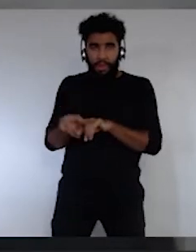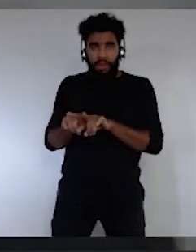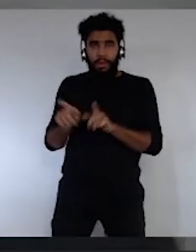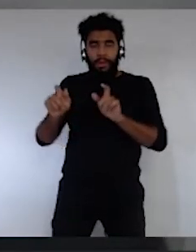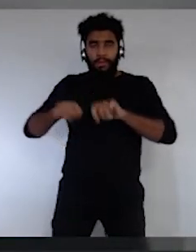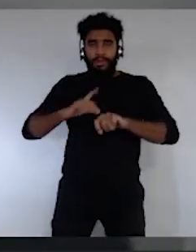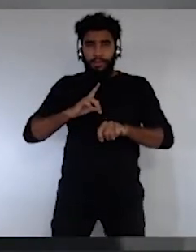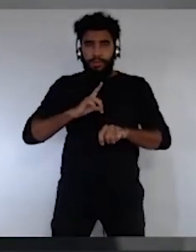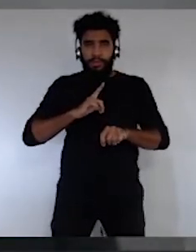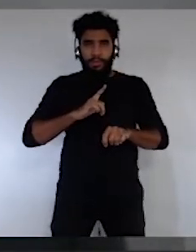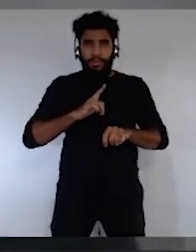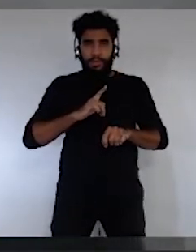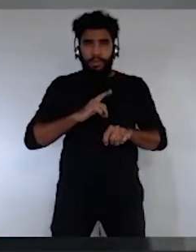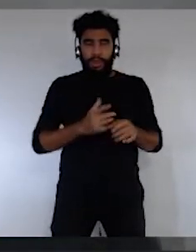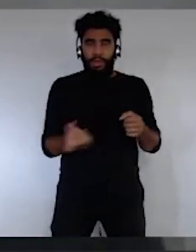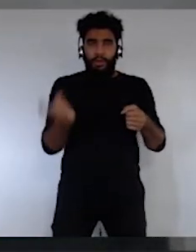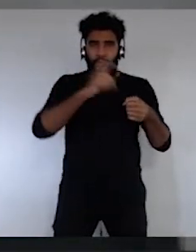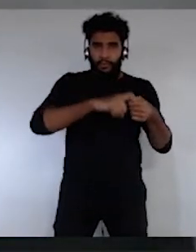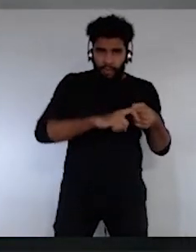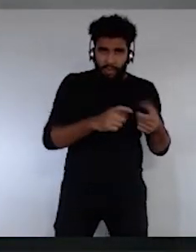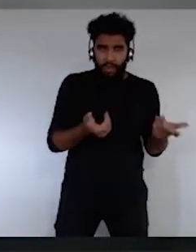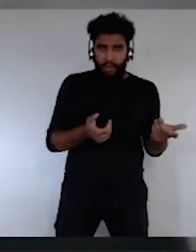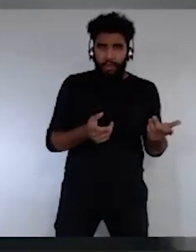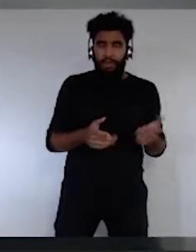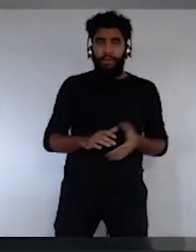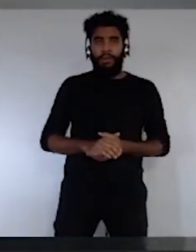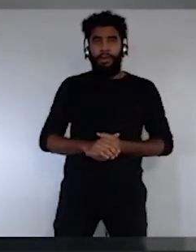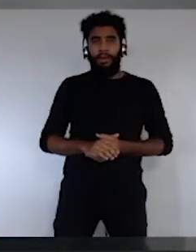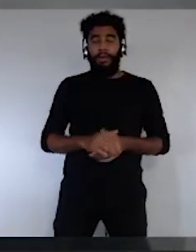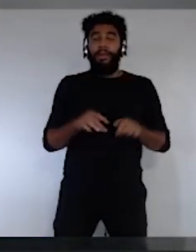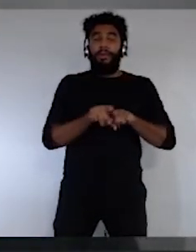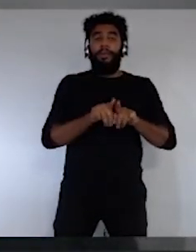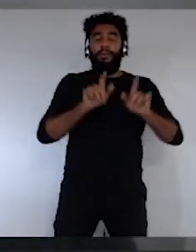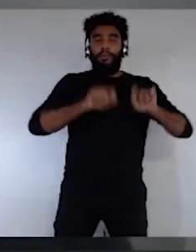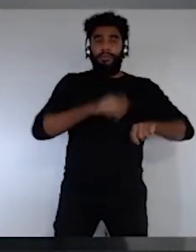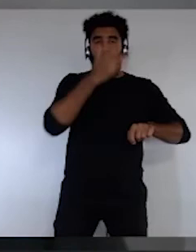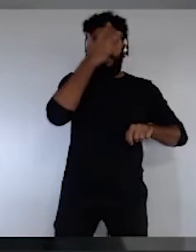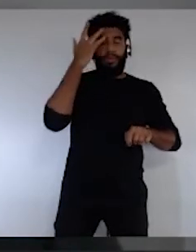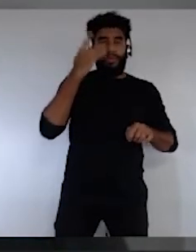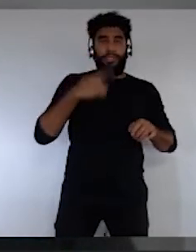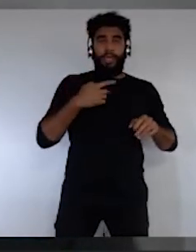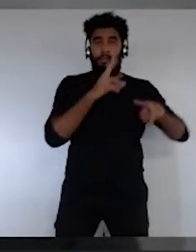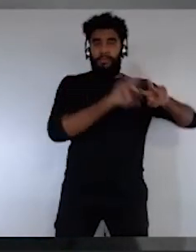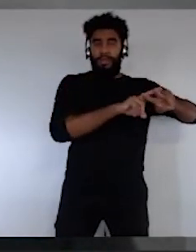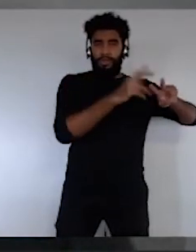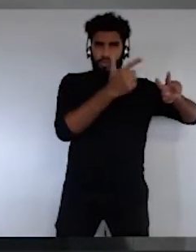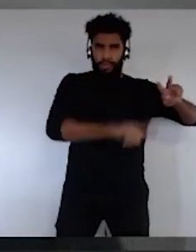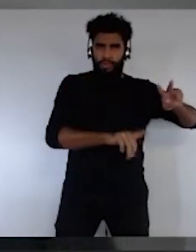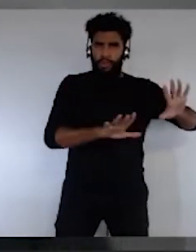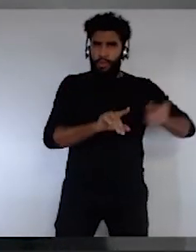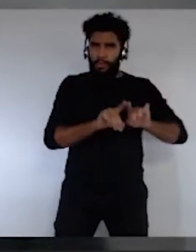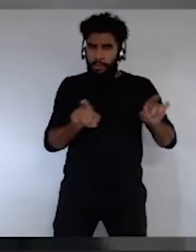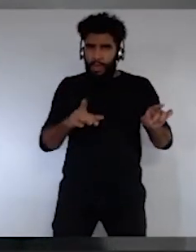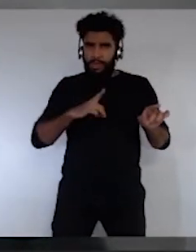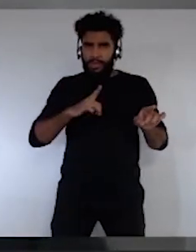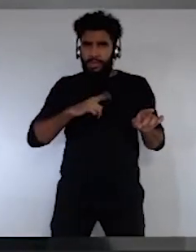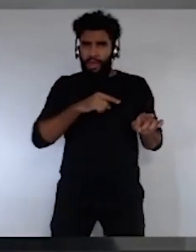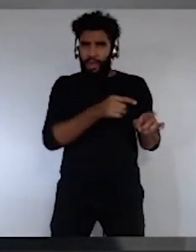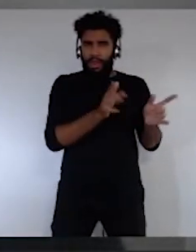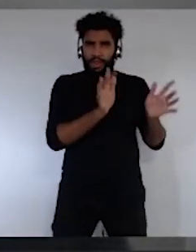seriam passíveis de recurso extraordinário na matéria infraconstitucional, porque naquela época o Supremo julgava tanto a